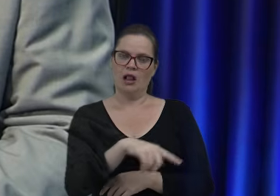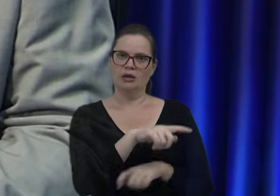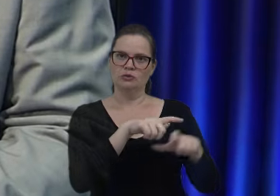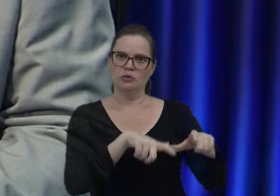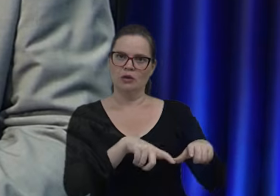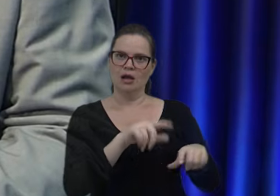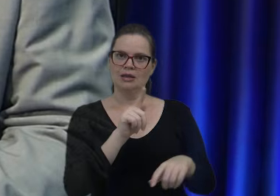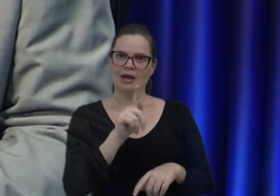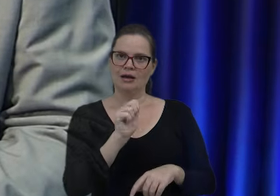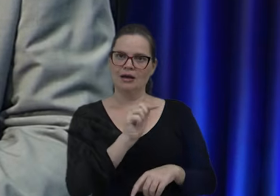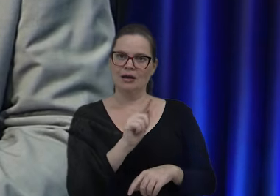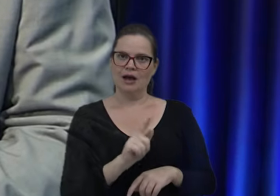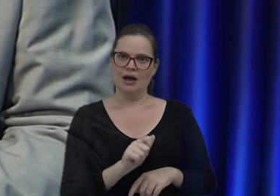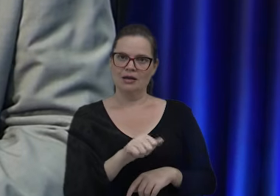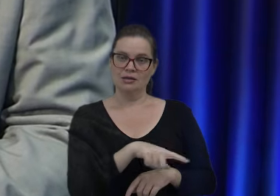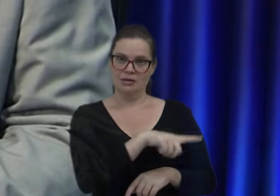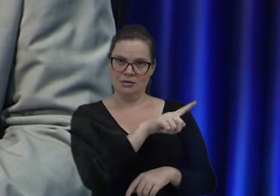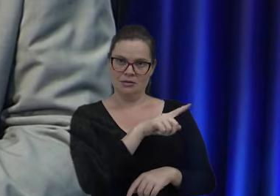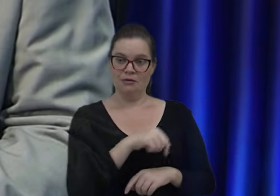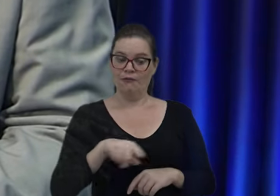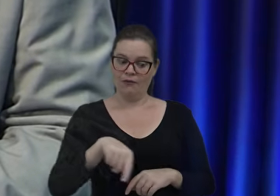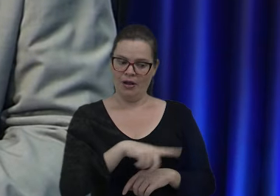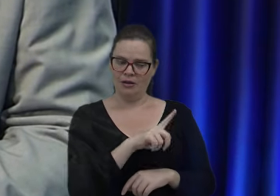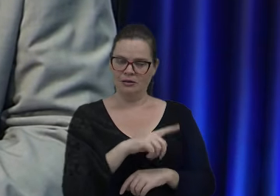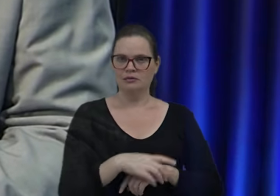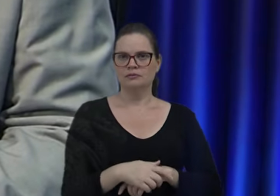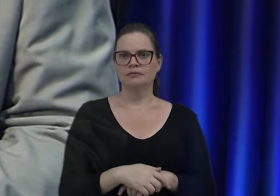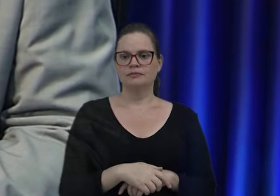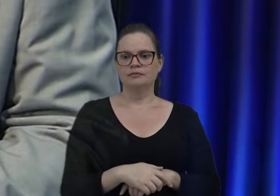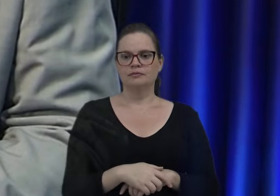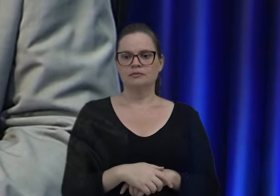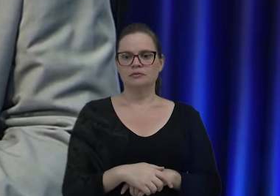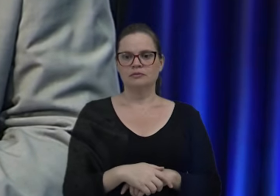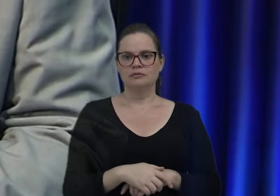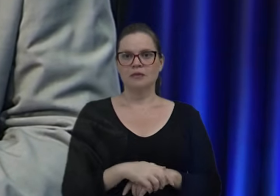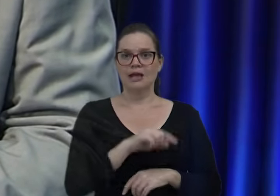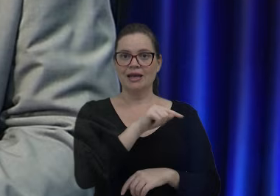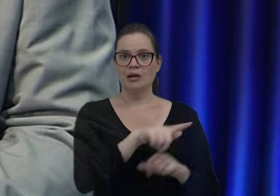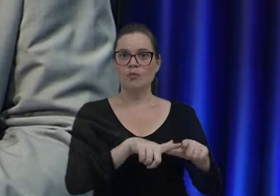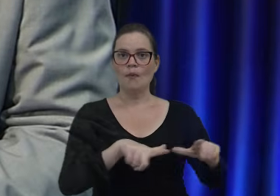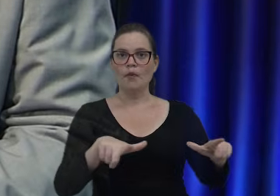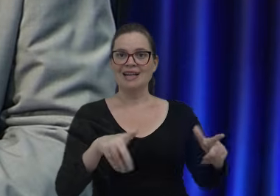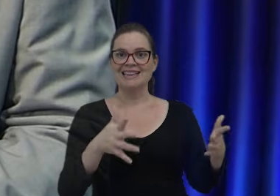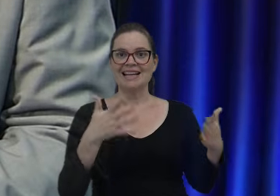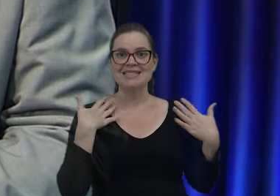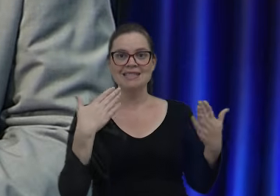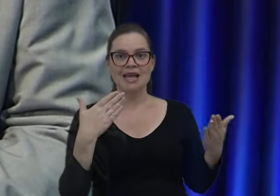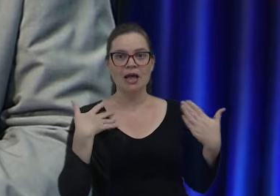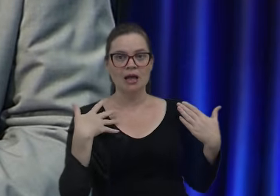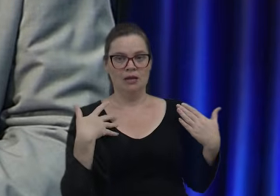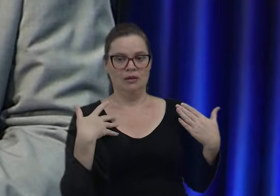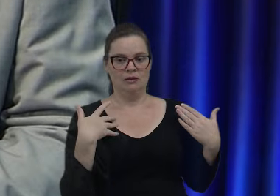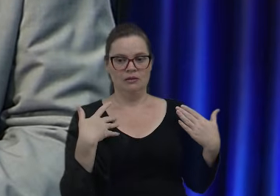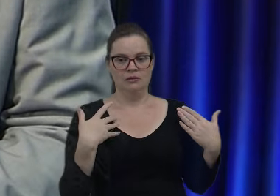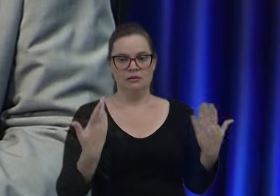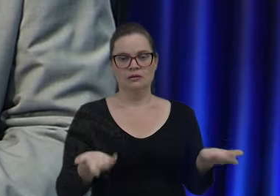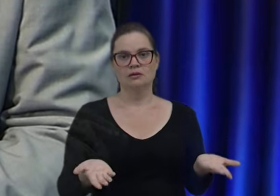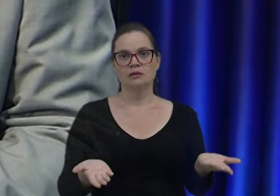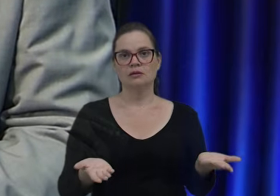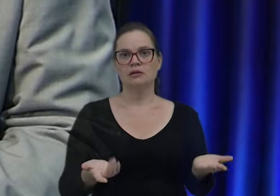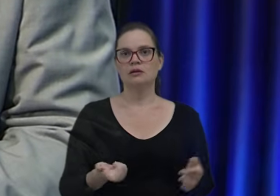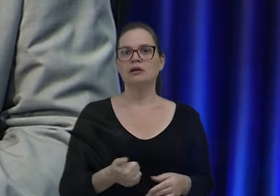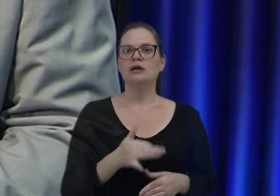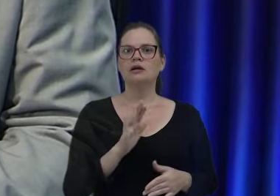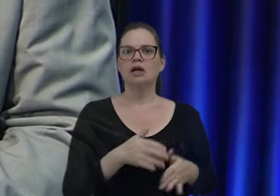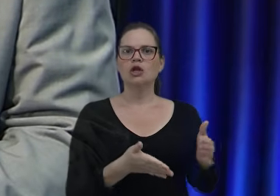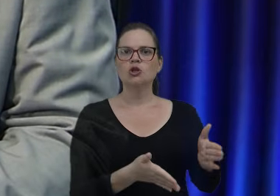do caminho desce de Jerusalém para Gaza, que está deserta. Então, quem é que estava passando